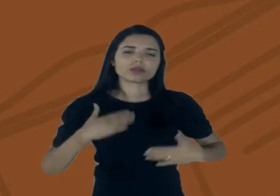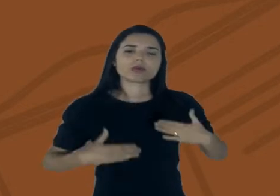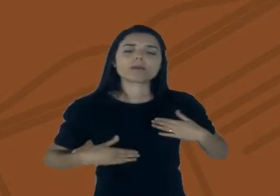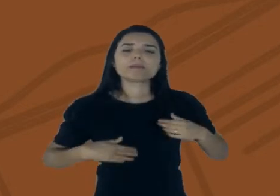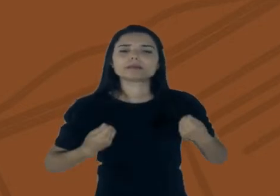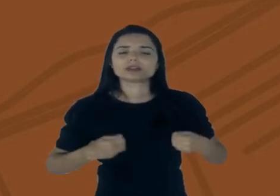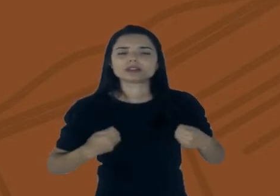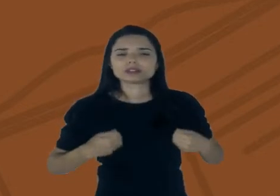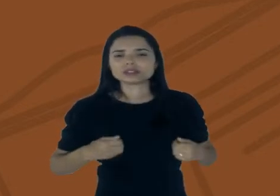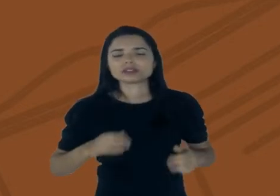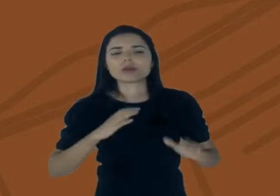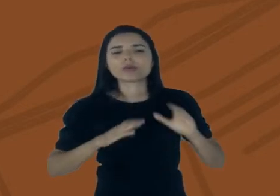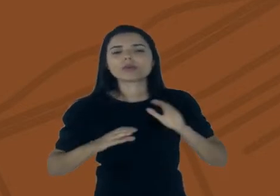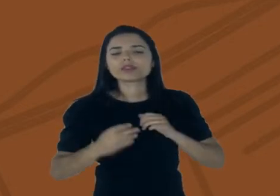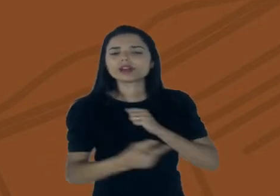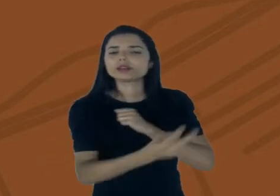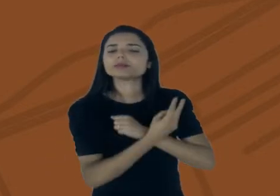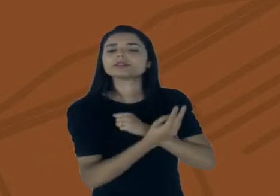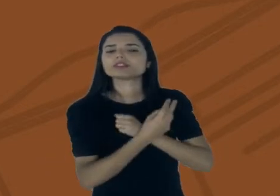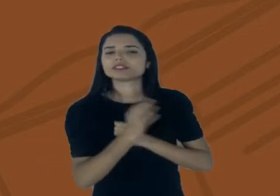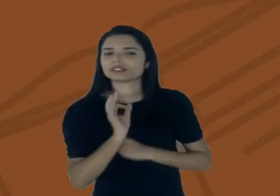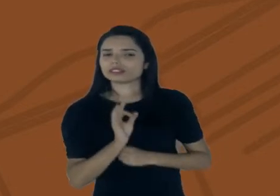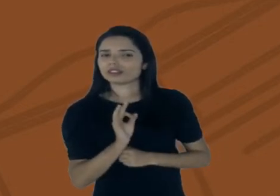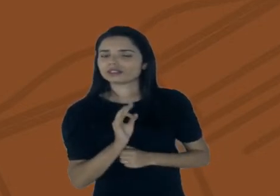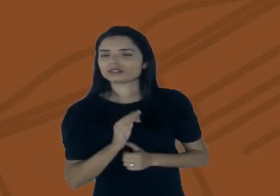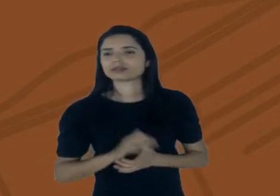cuidados atrelados a isso, ok?